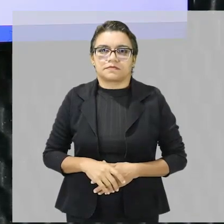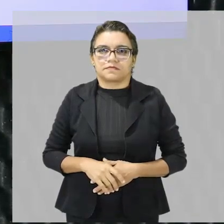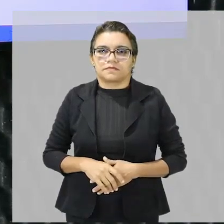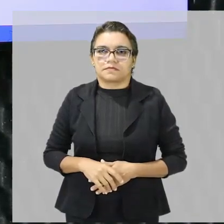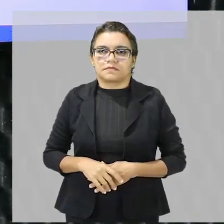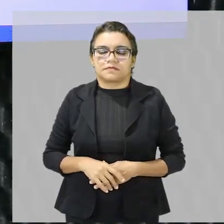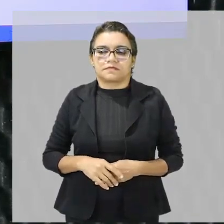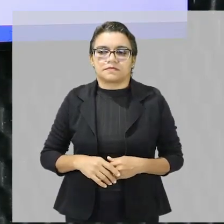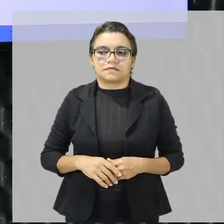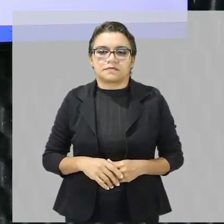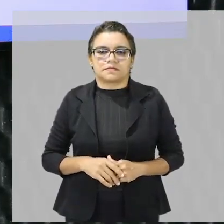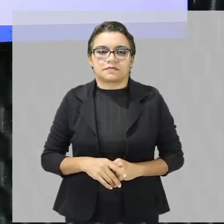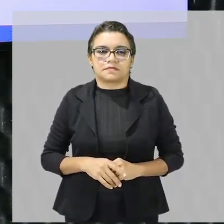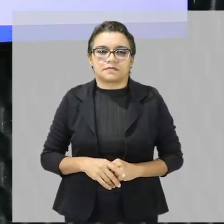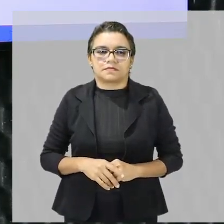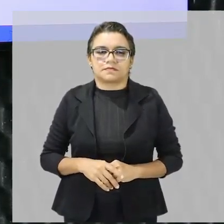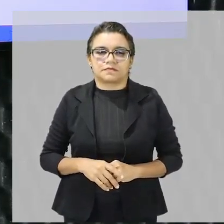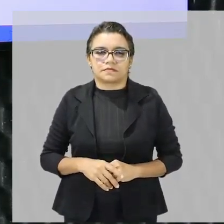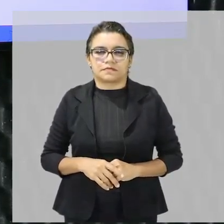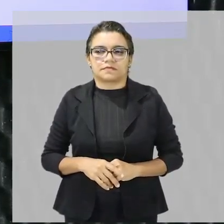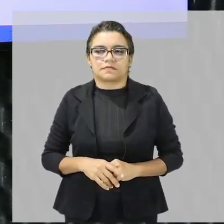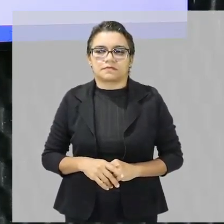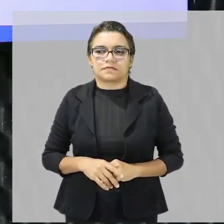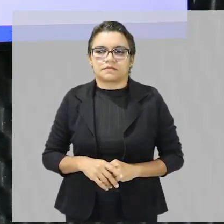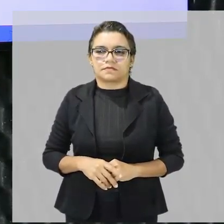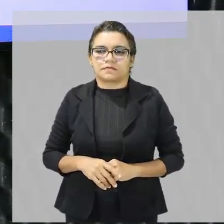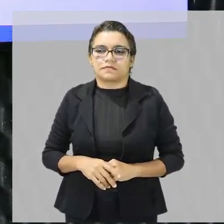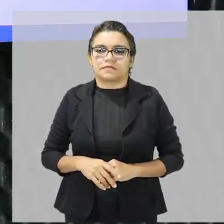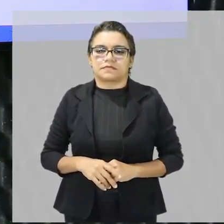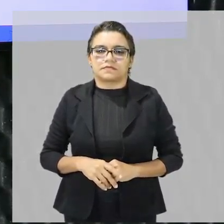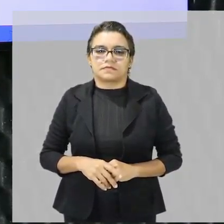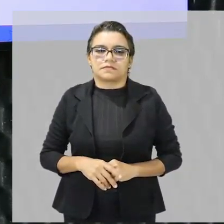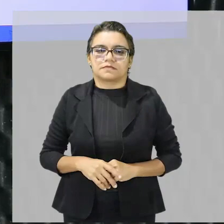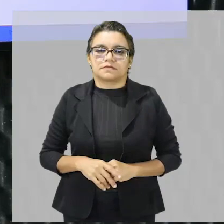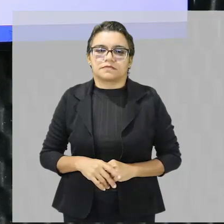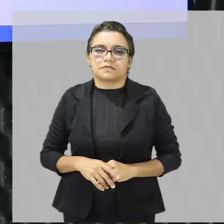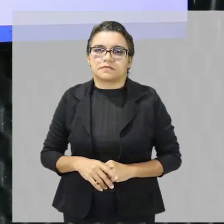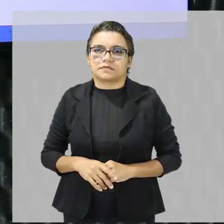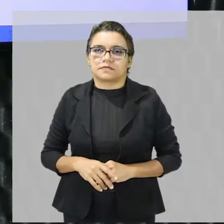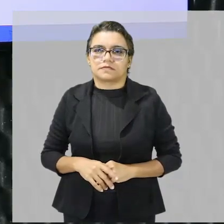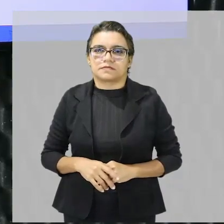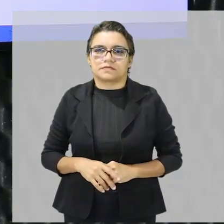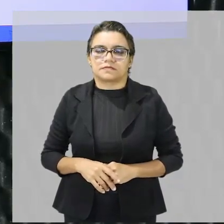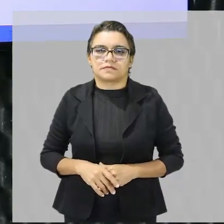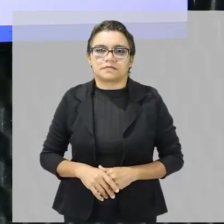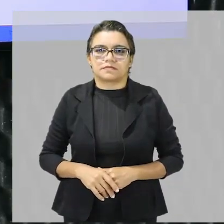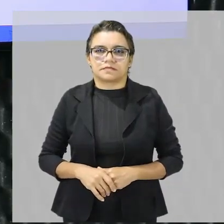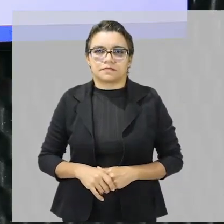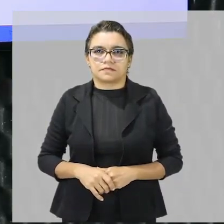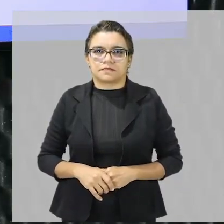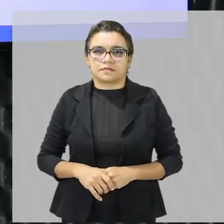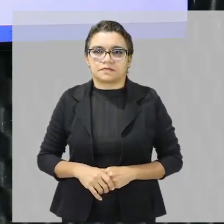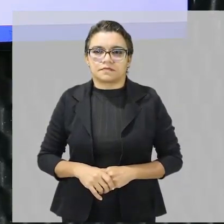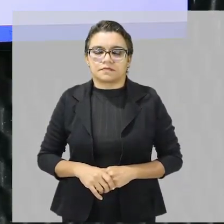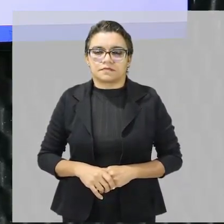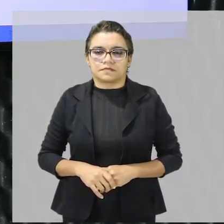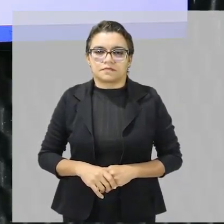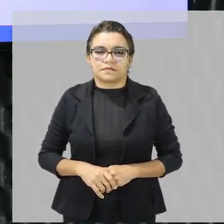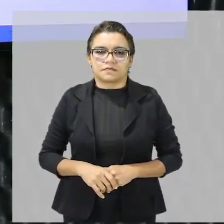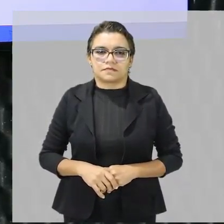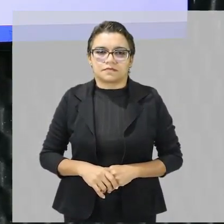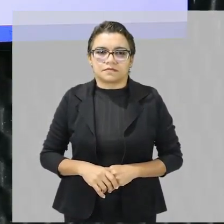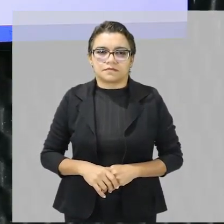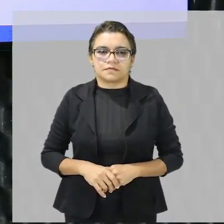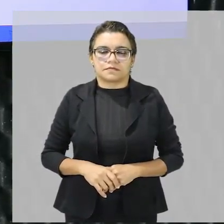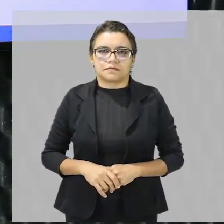esta doutrina, com este conhecimento, circulou-se uma crença. Tudo é oco, tudo é igual, tudo passou.